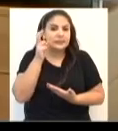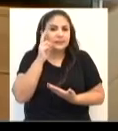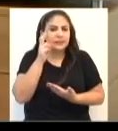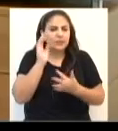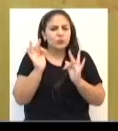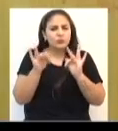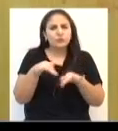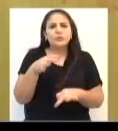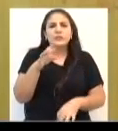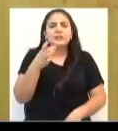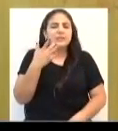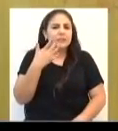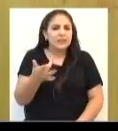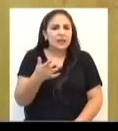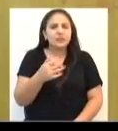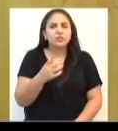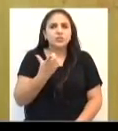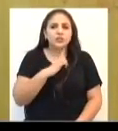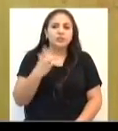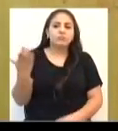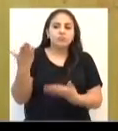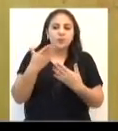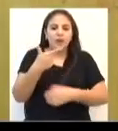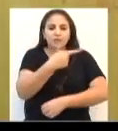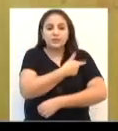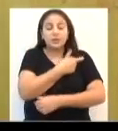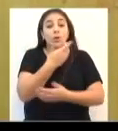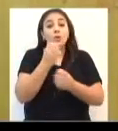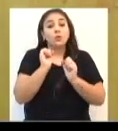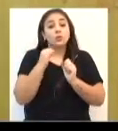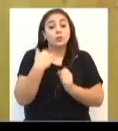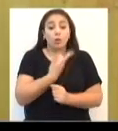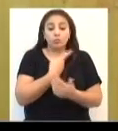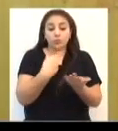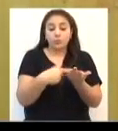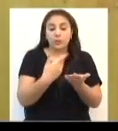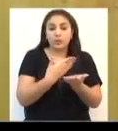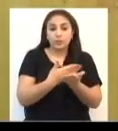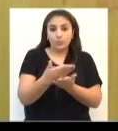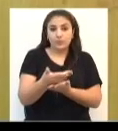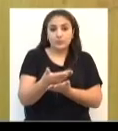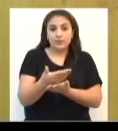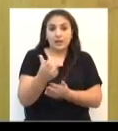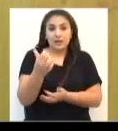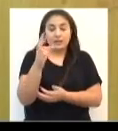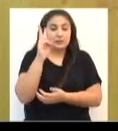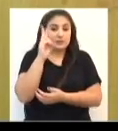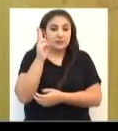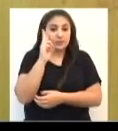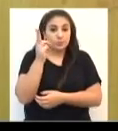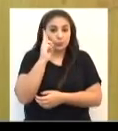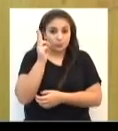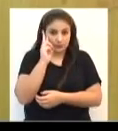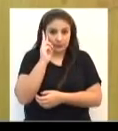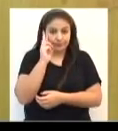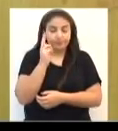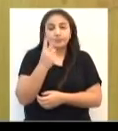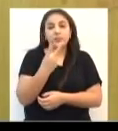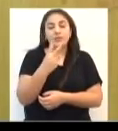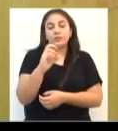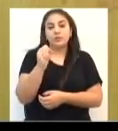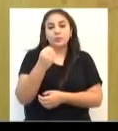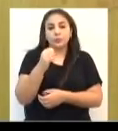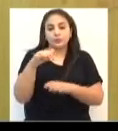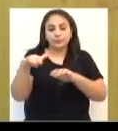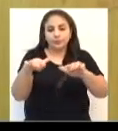da tarde, e pretendíamos começar na segunda nos 28 postos programados,